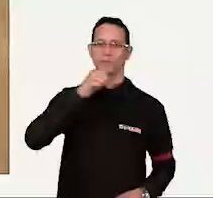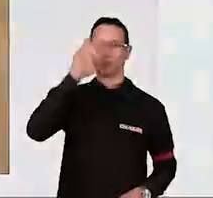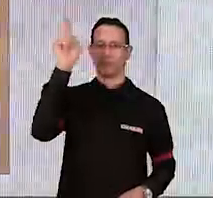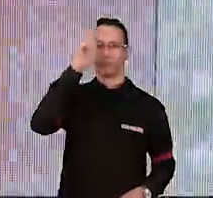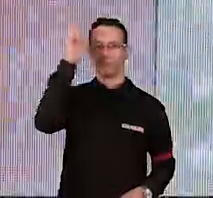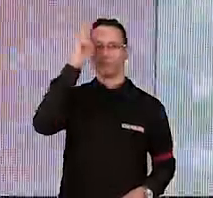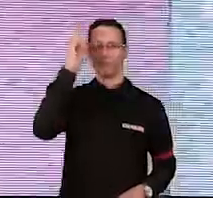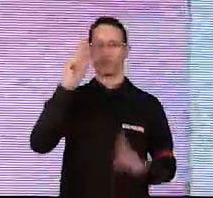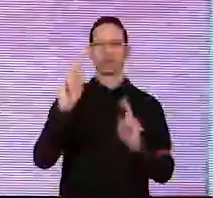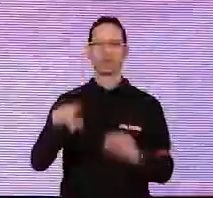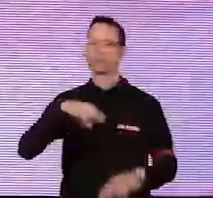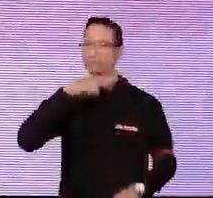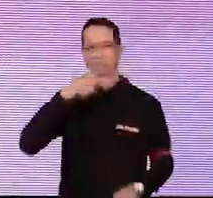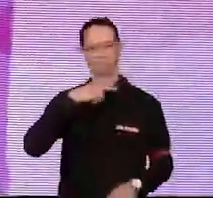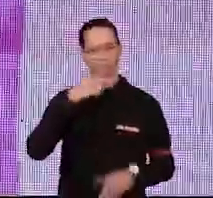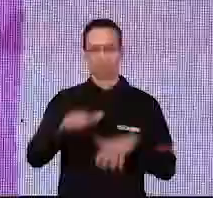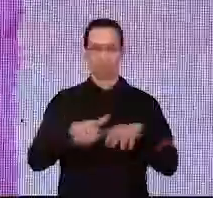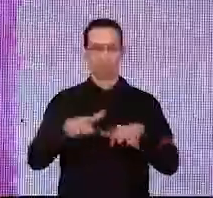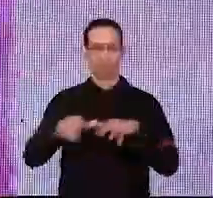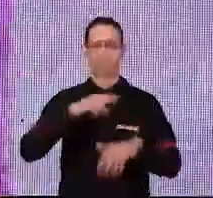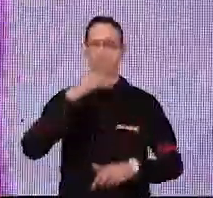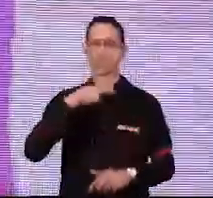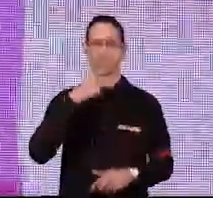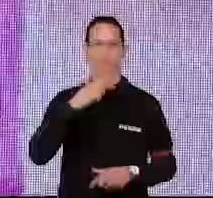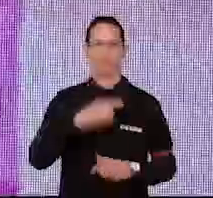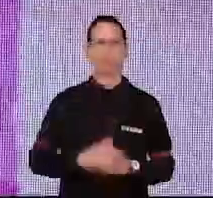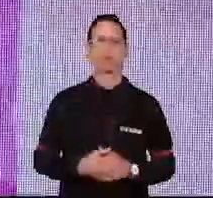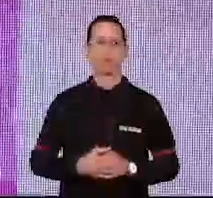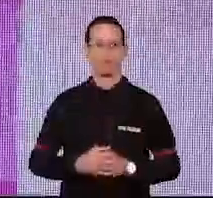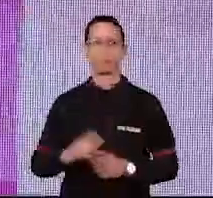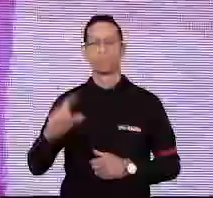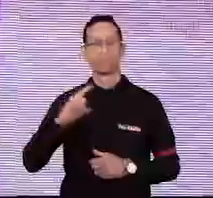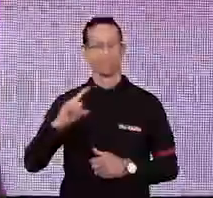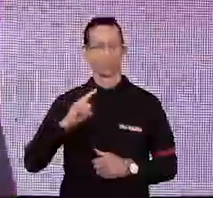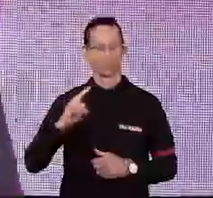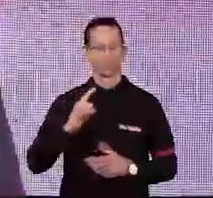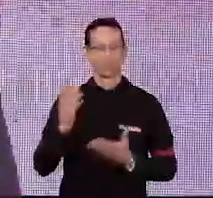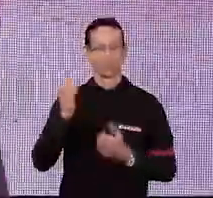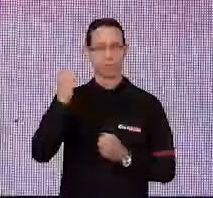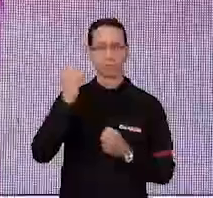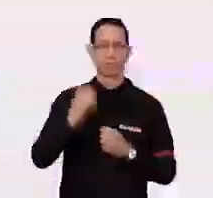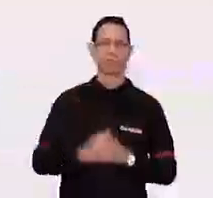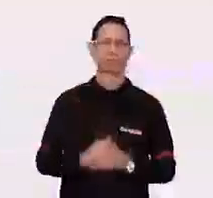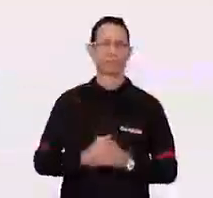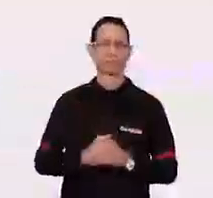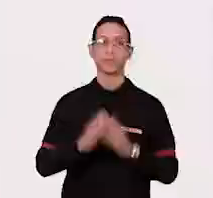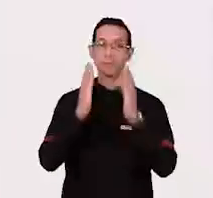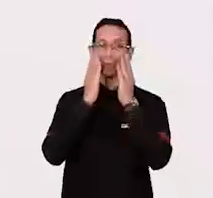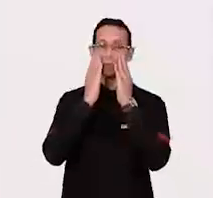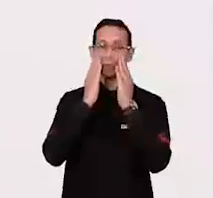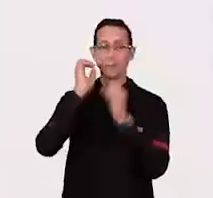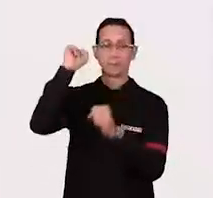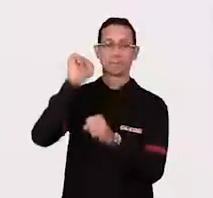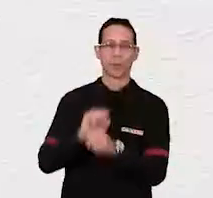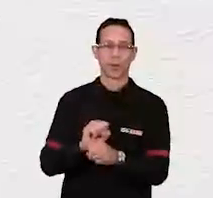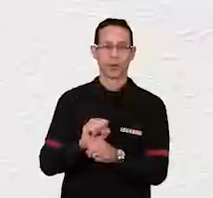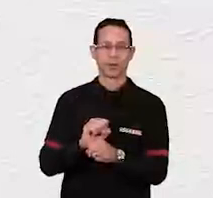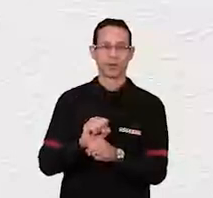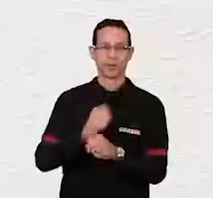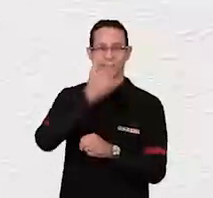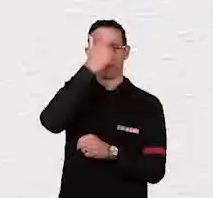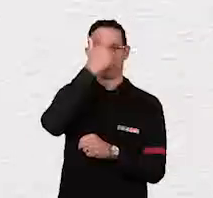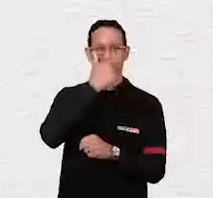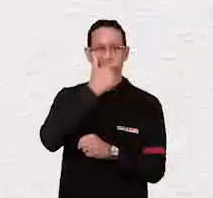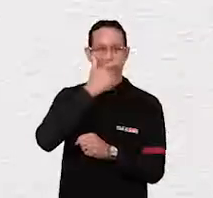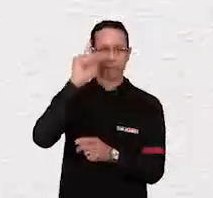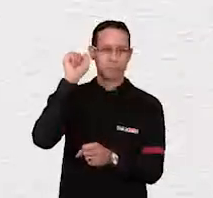se movimentar, estava muito crônico, uma síndrome vestibular bem presente. Paralisia facial. Eu não sei como né? A gente